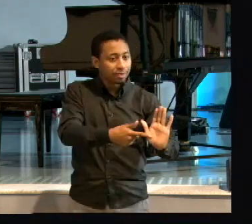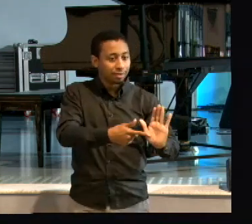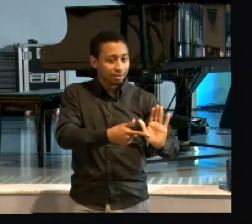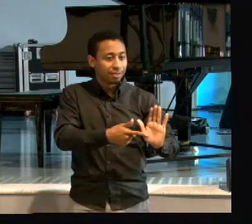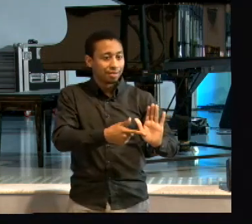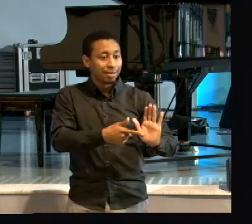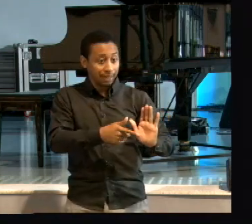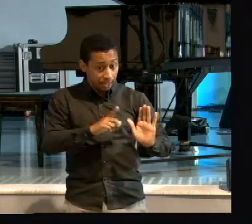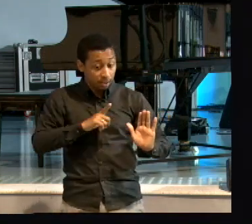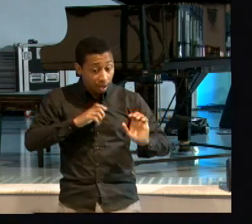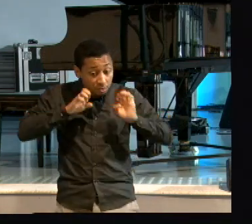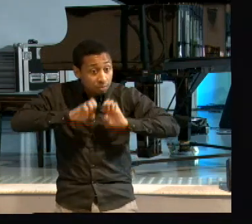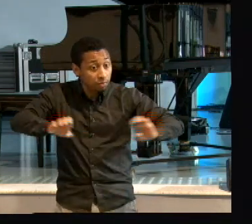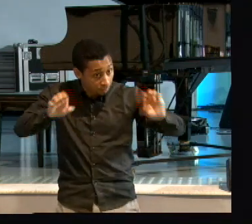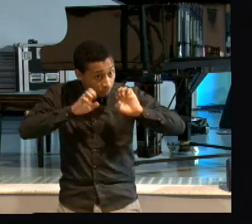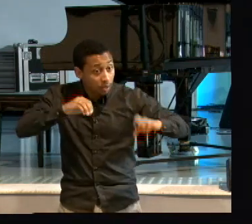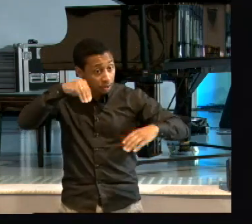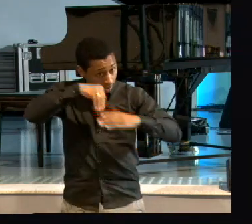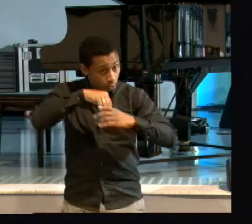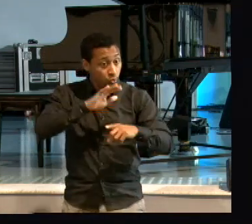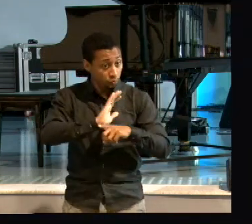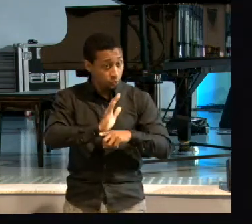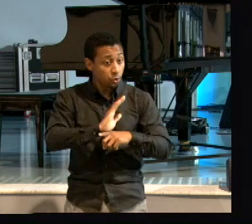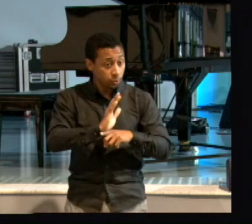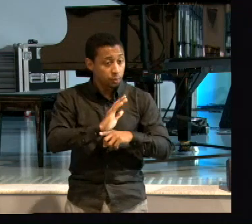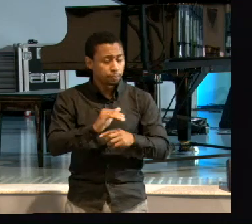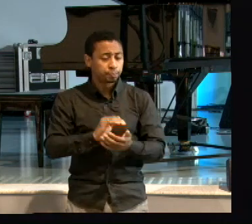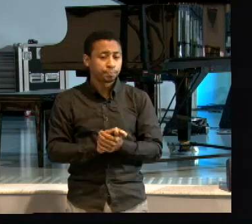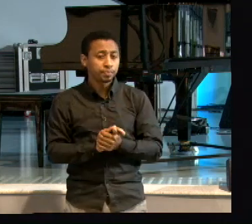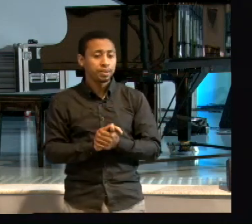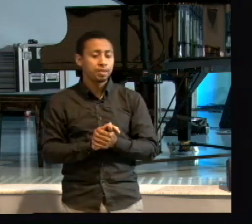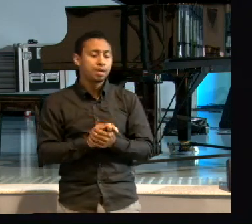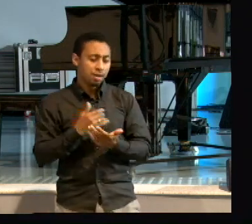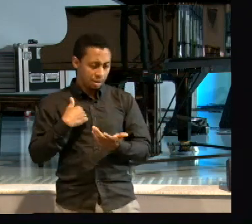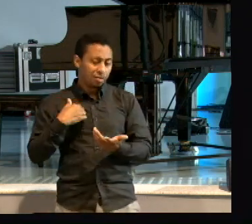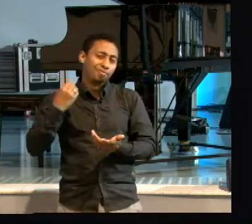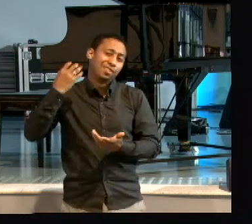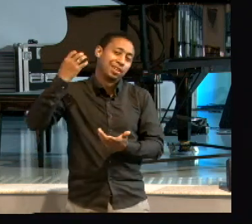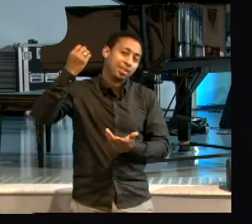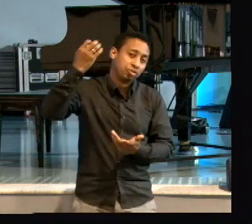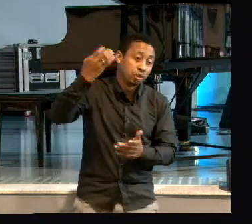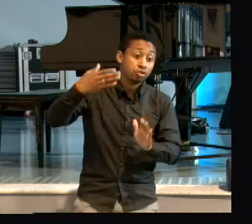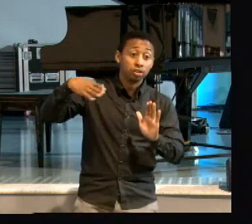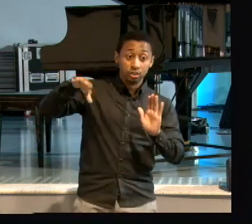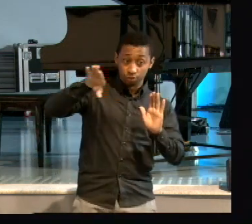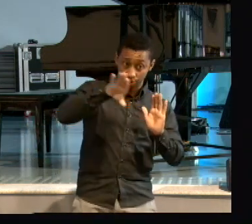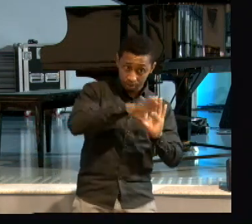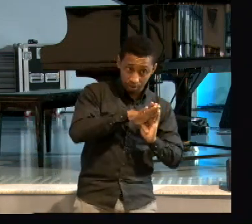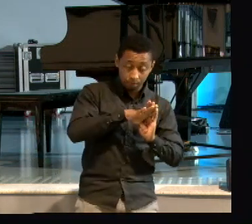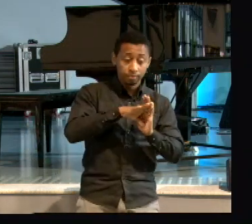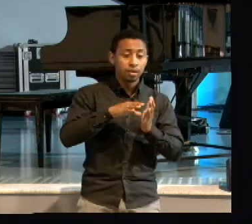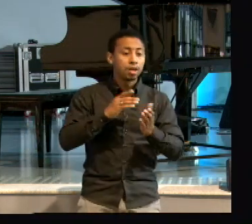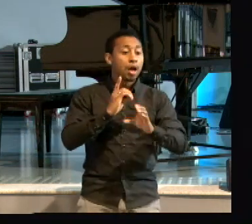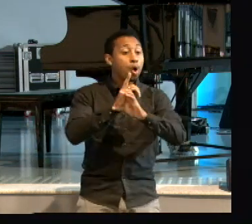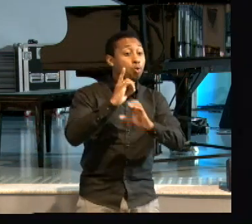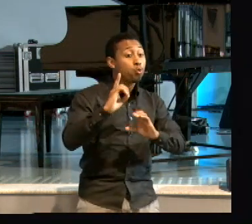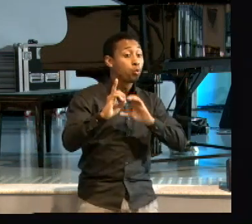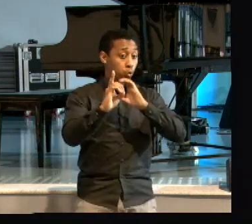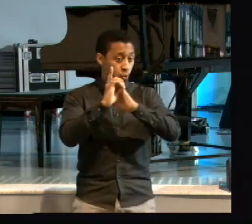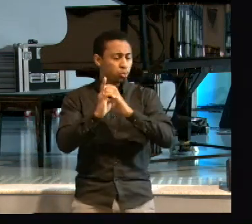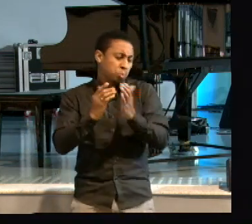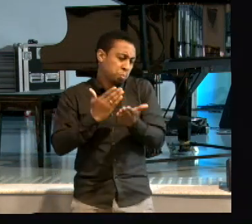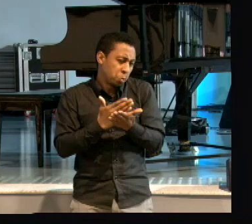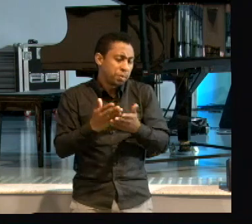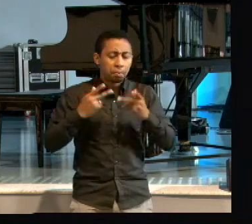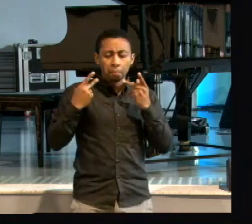fomos nós. E quando eu chego, as primeiras advertências que o missionário dá, em nenhum culto você pode fazer um apelo público chamando